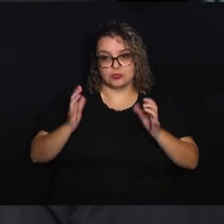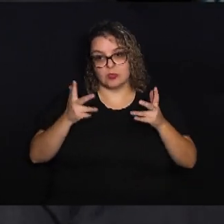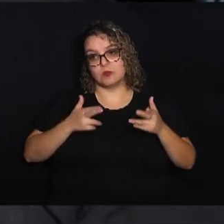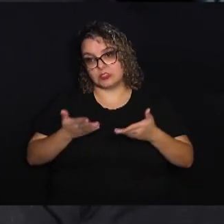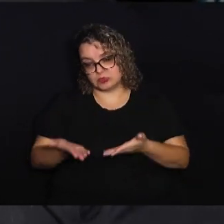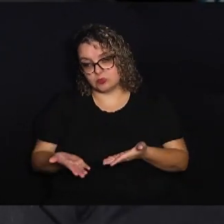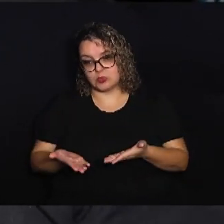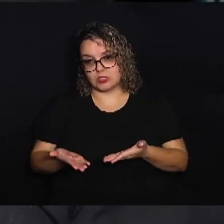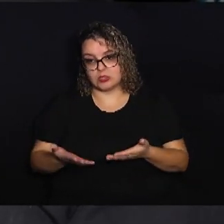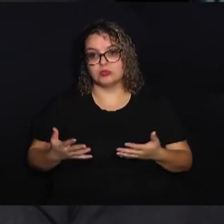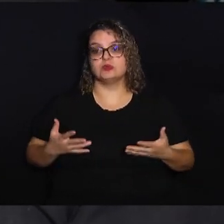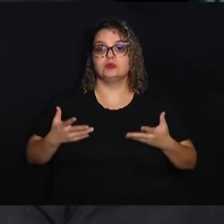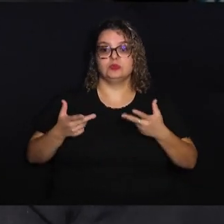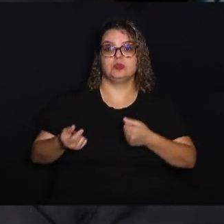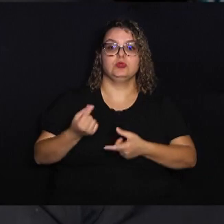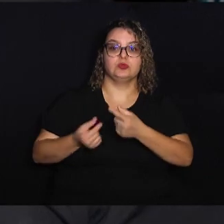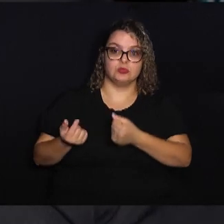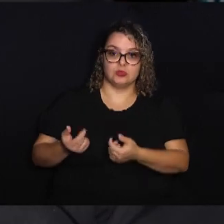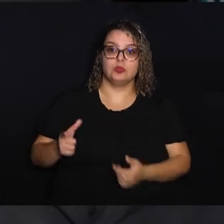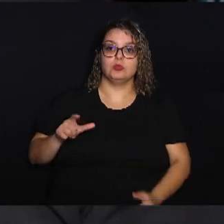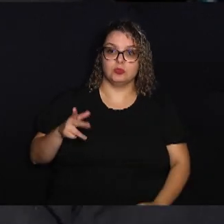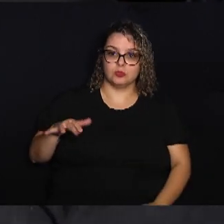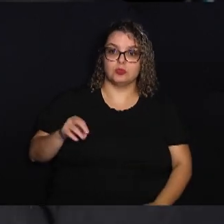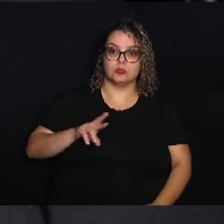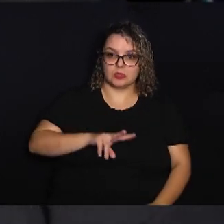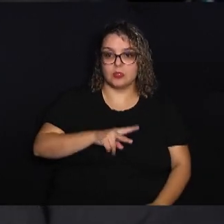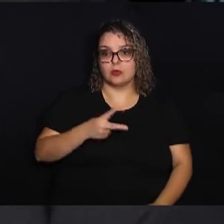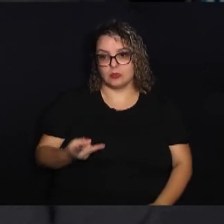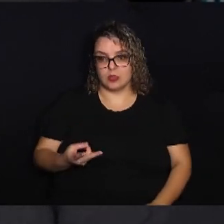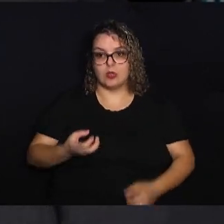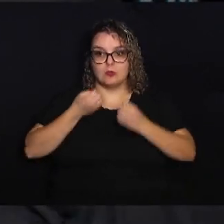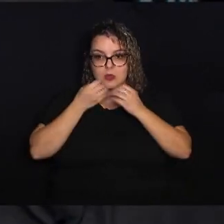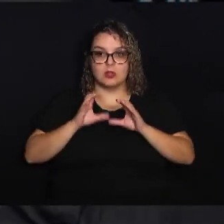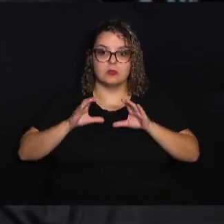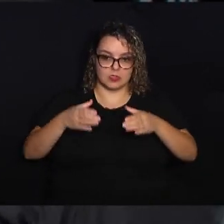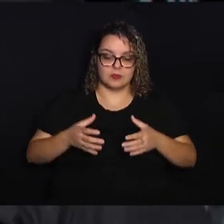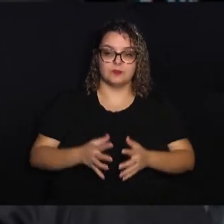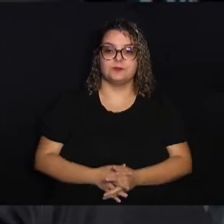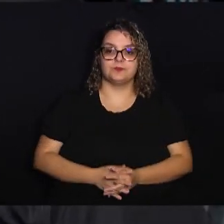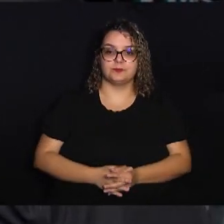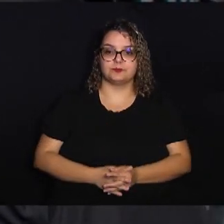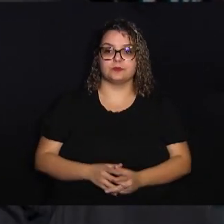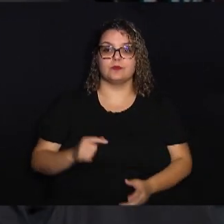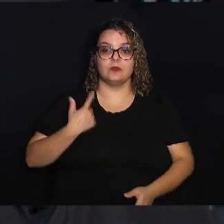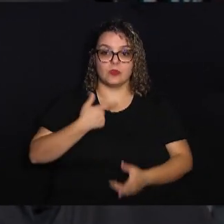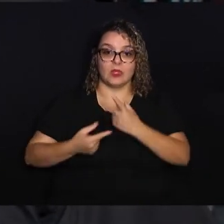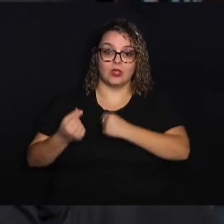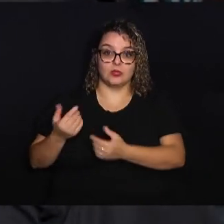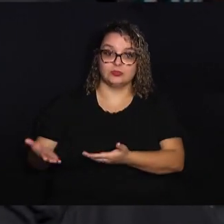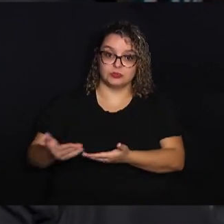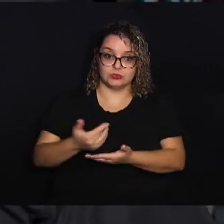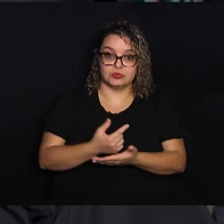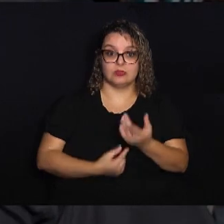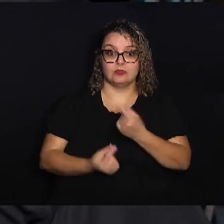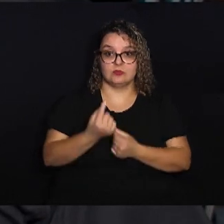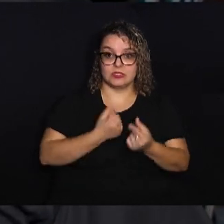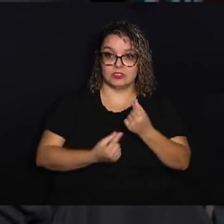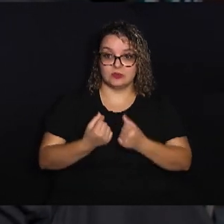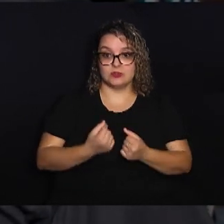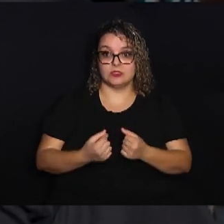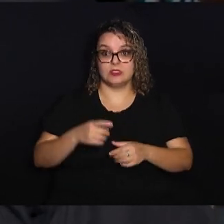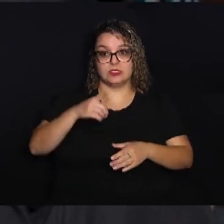Os vereadores também aprovaram na noite desta segunda-feira, em definitivo, o projeto de lei de diretrizes orçamentárias